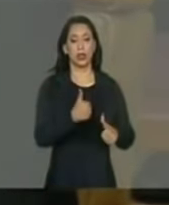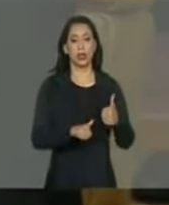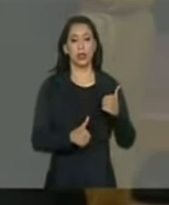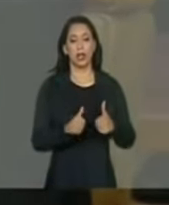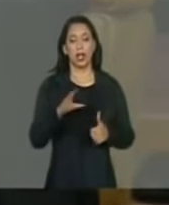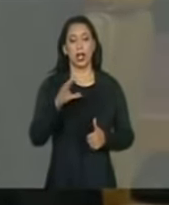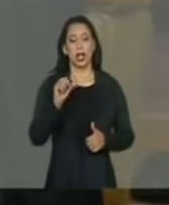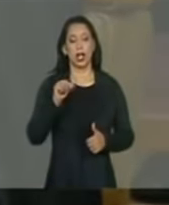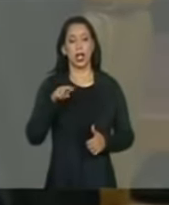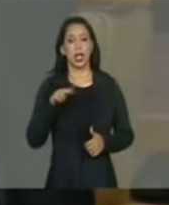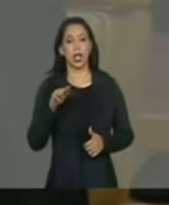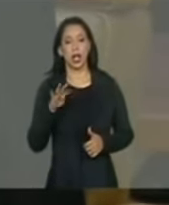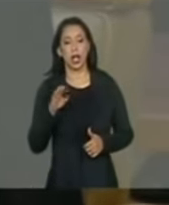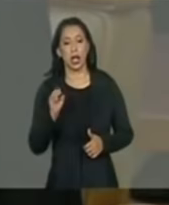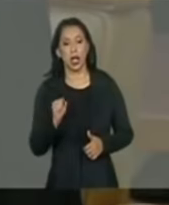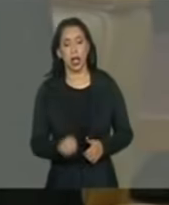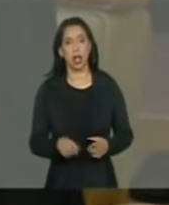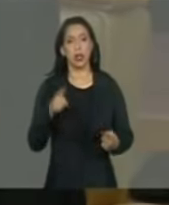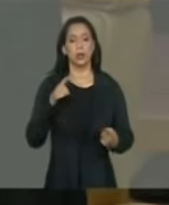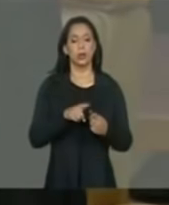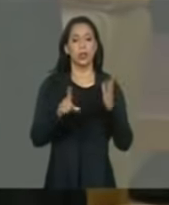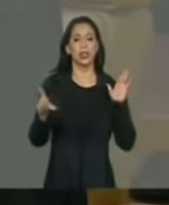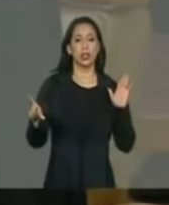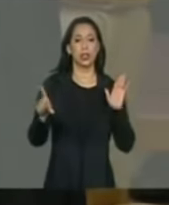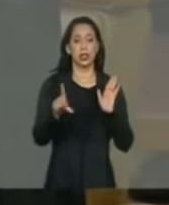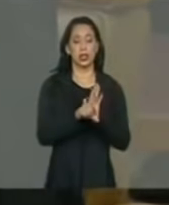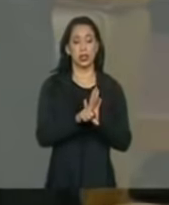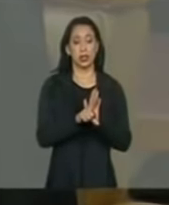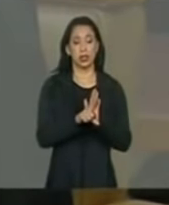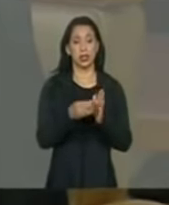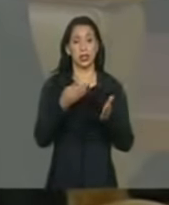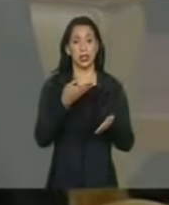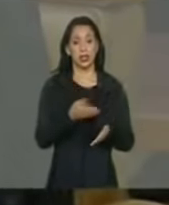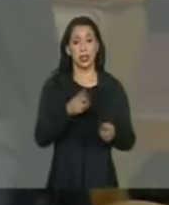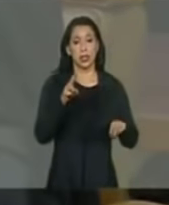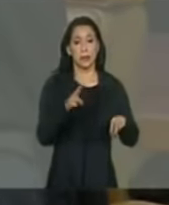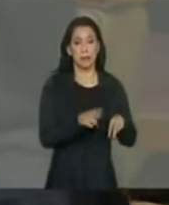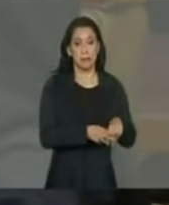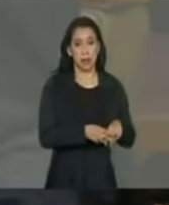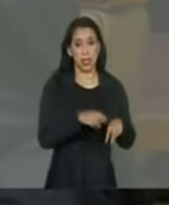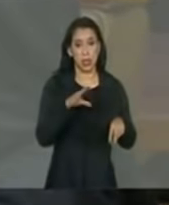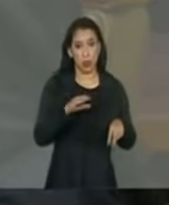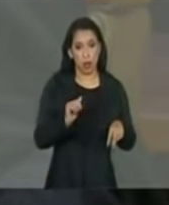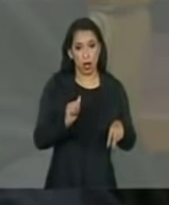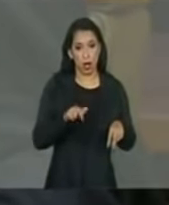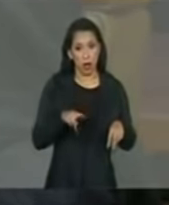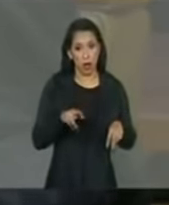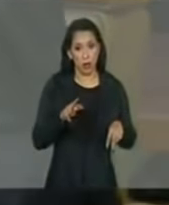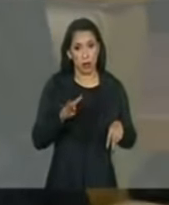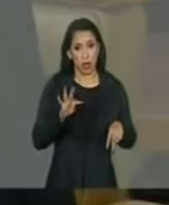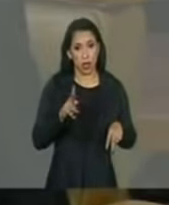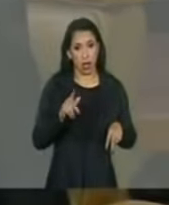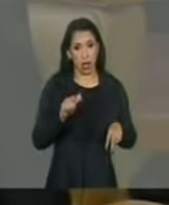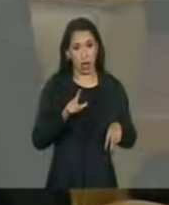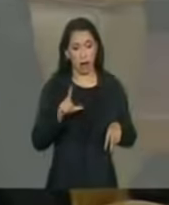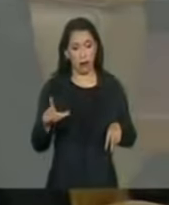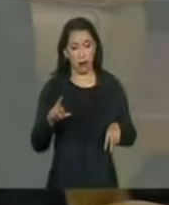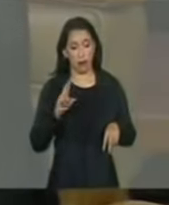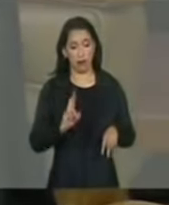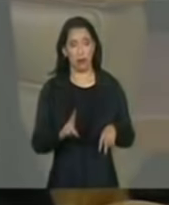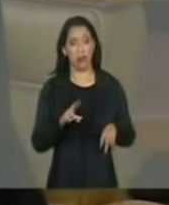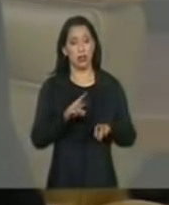obstativa da legítima decretação de prisão cautelar em suas diversas modalidades